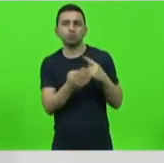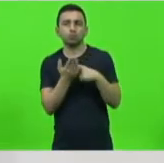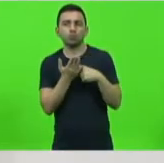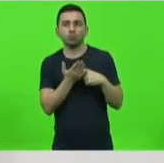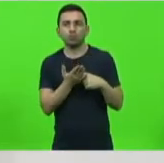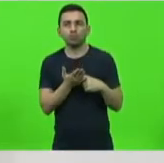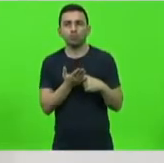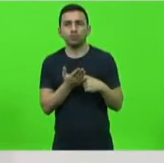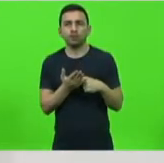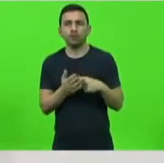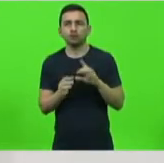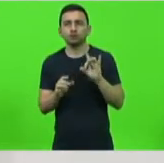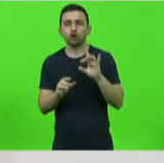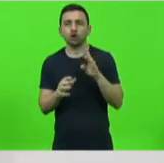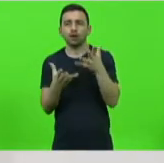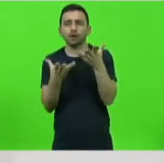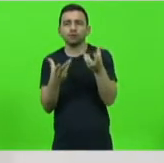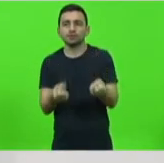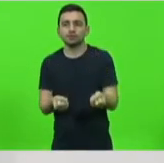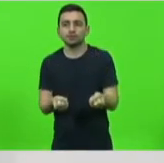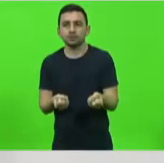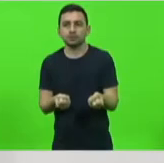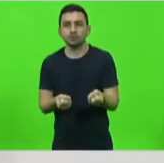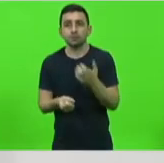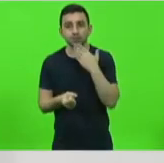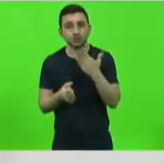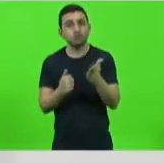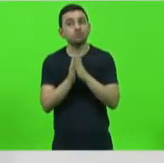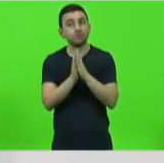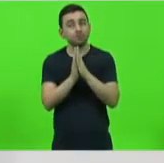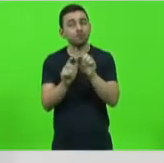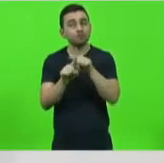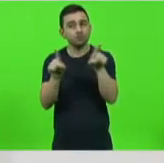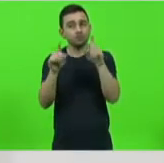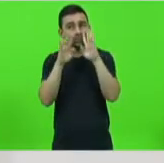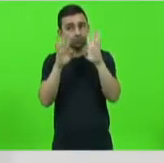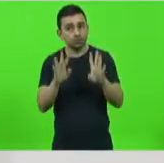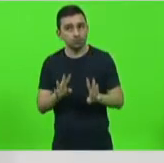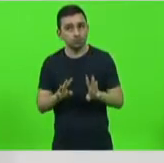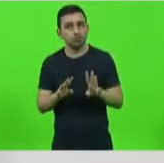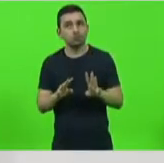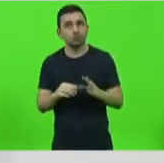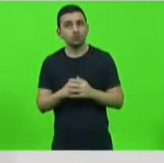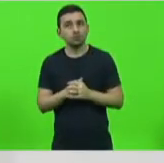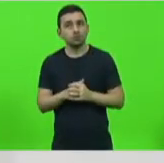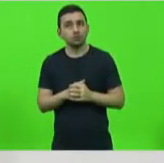tem que carimbar. Deputados, eu pedi a atenção dos senhores, deputados Kurdilak,